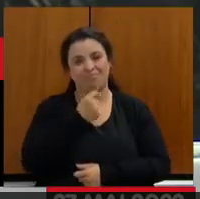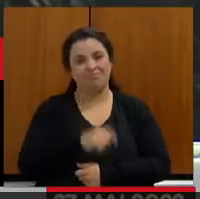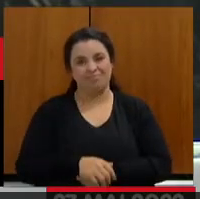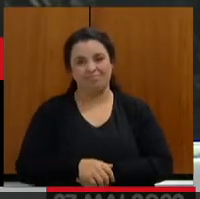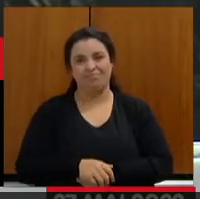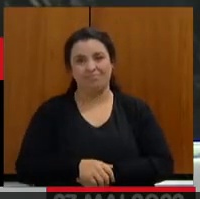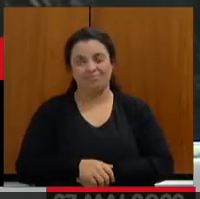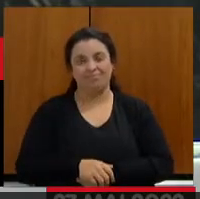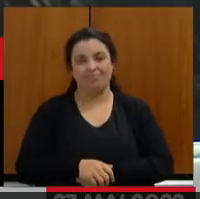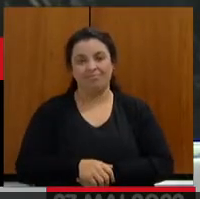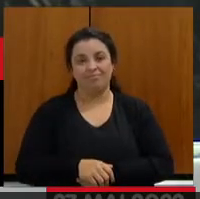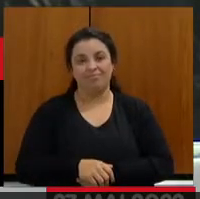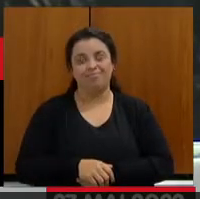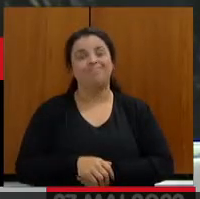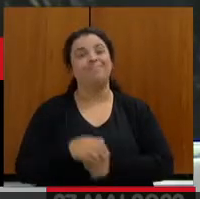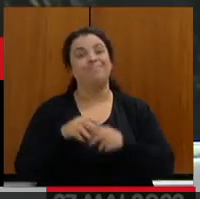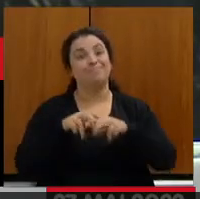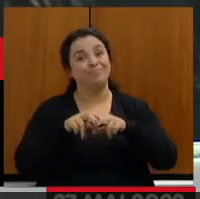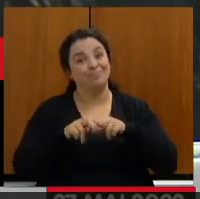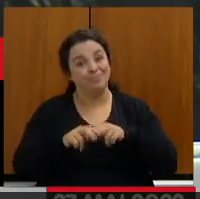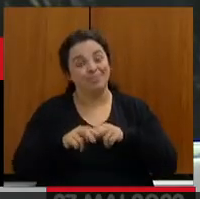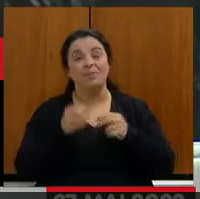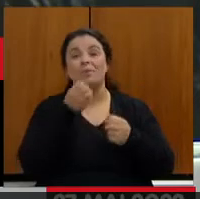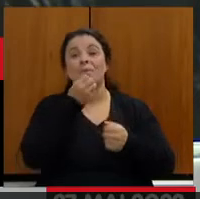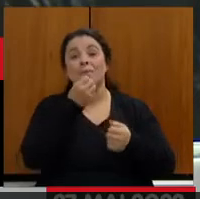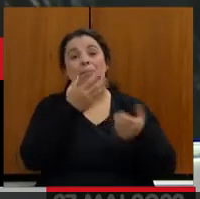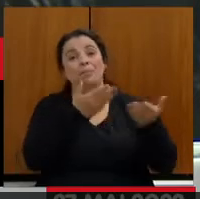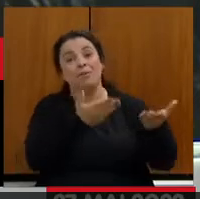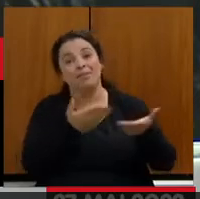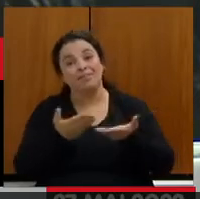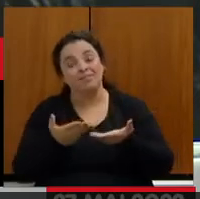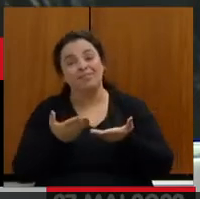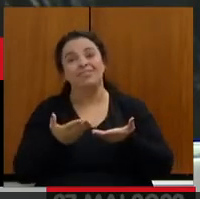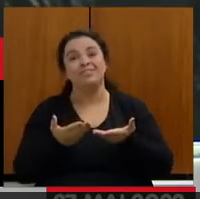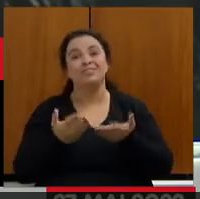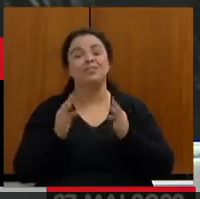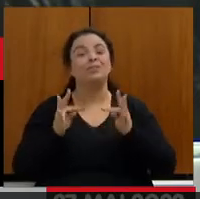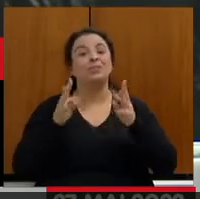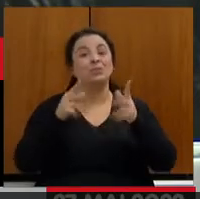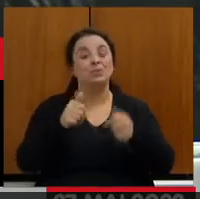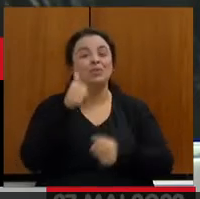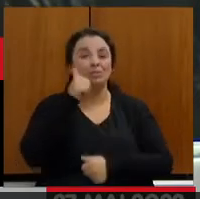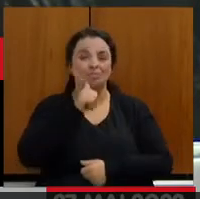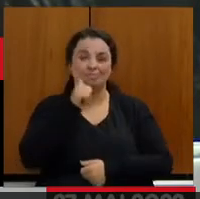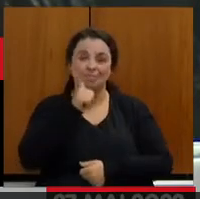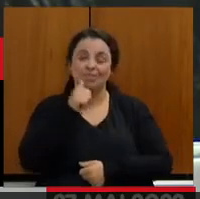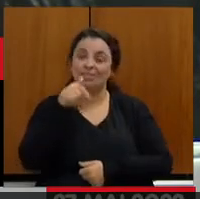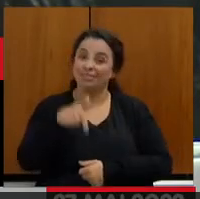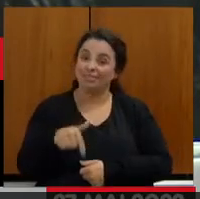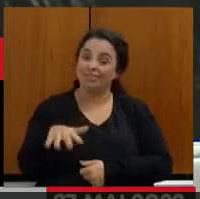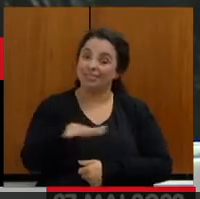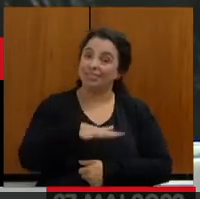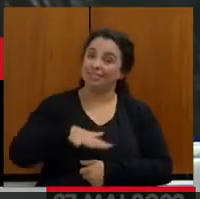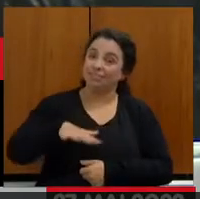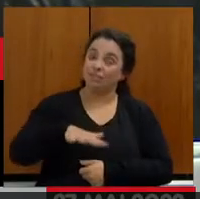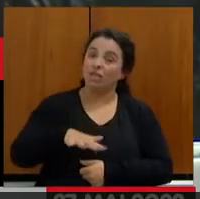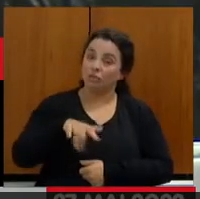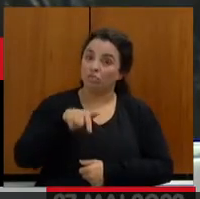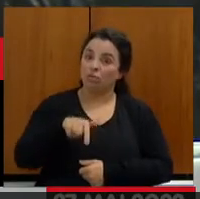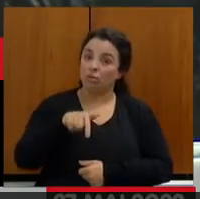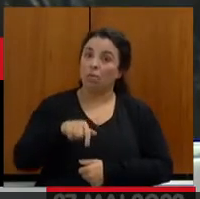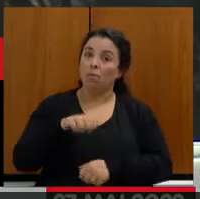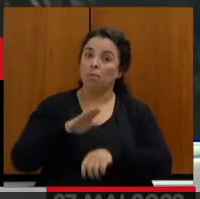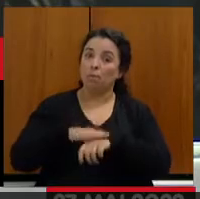Olá sejam tão muito bem-vindas neste ambiente neste espaço que produz leis